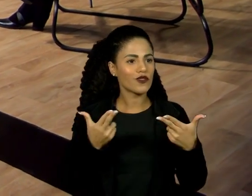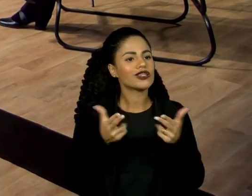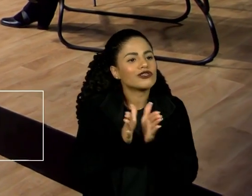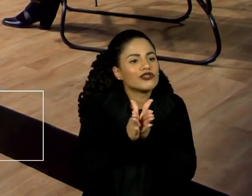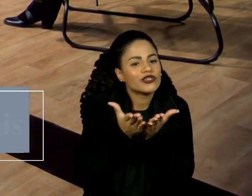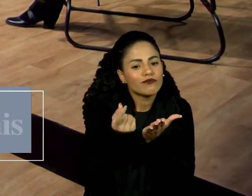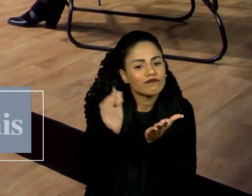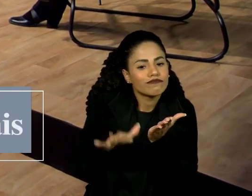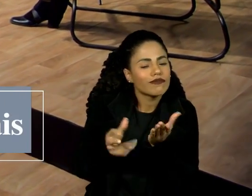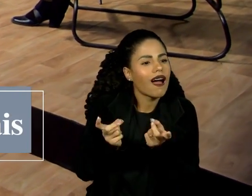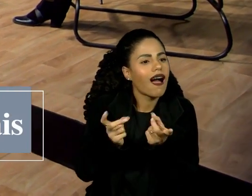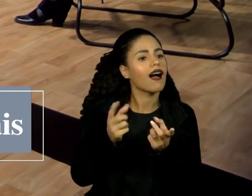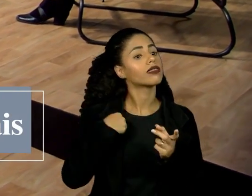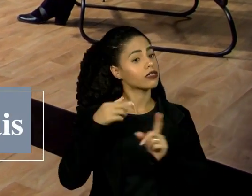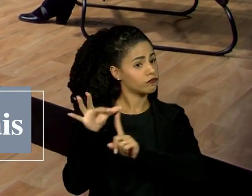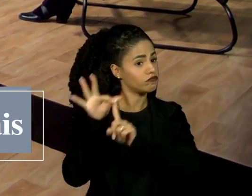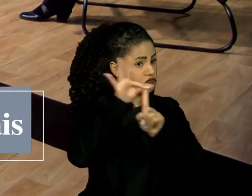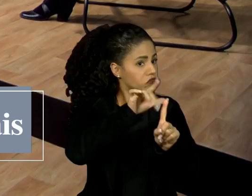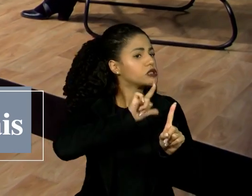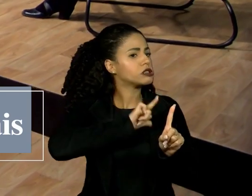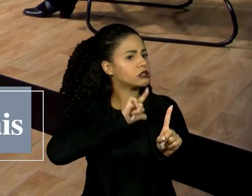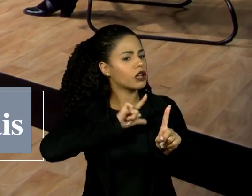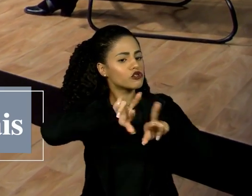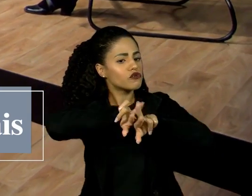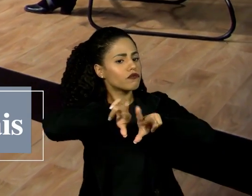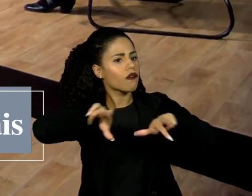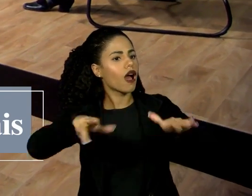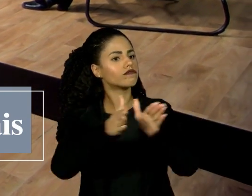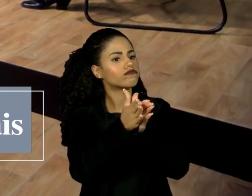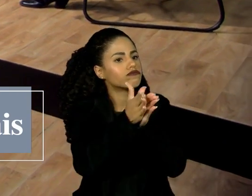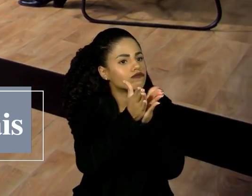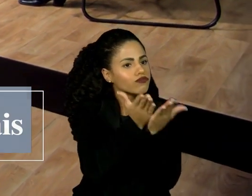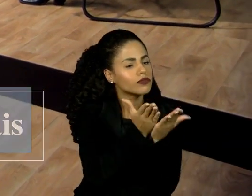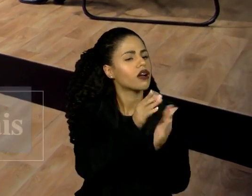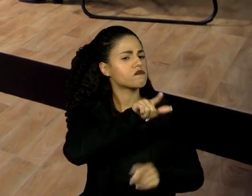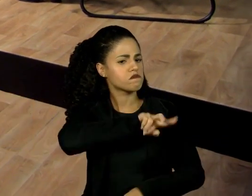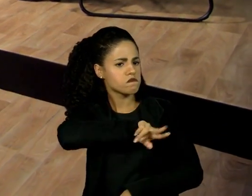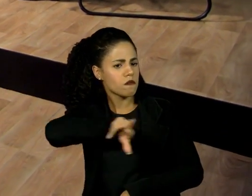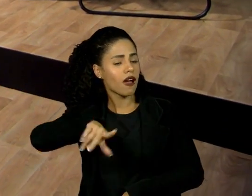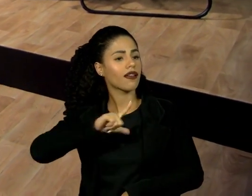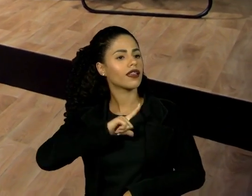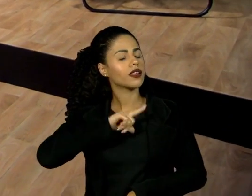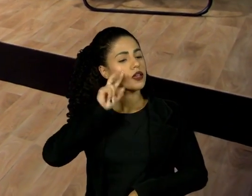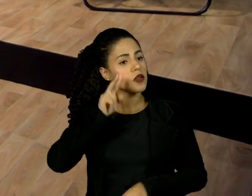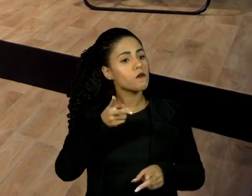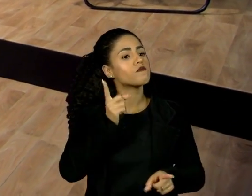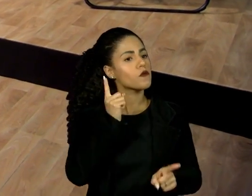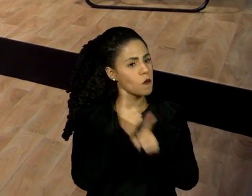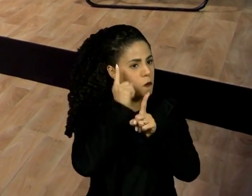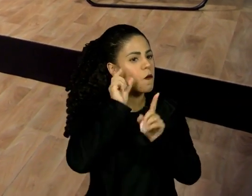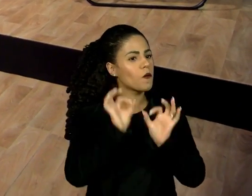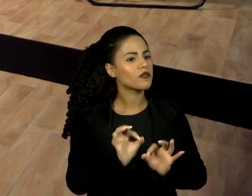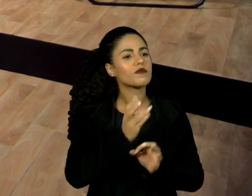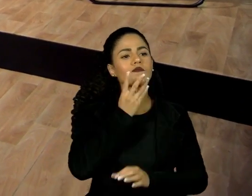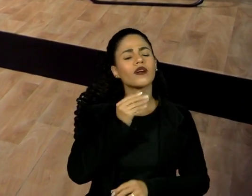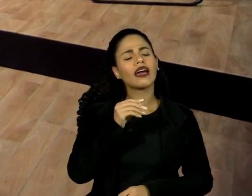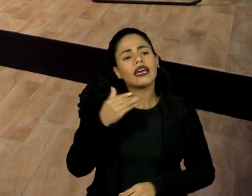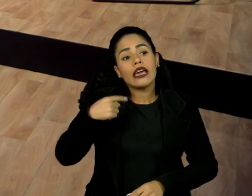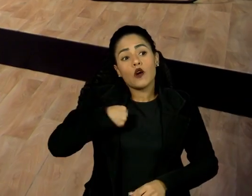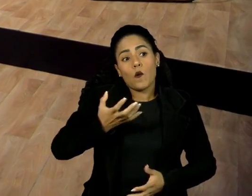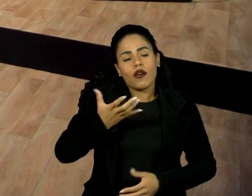tem ali indicações suas de livros de diversos autores e eu encontrei o Alienista, de Machado de Assis, né? Eu queria